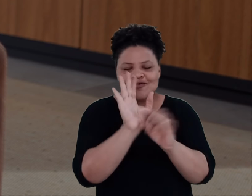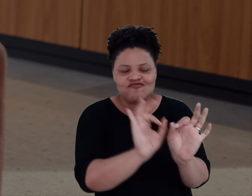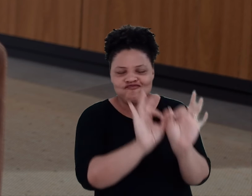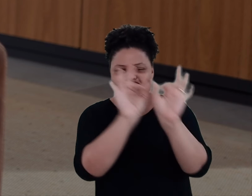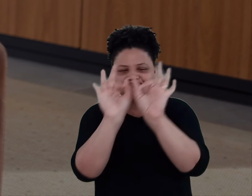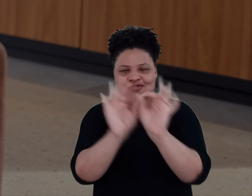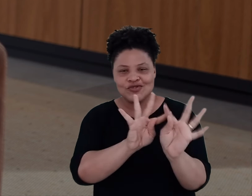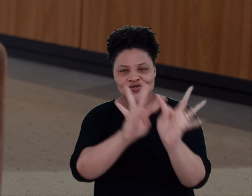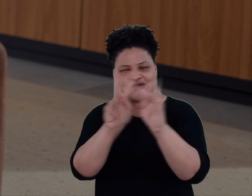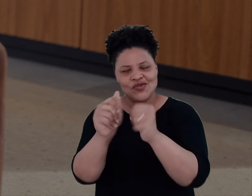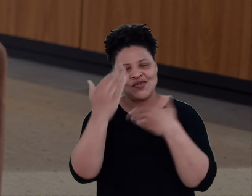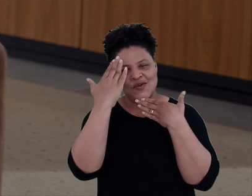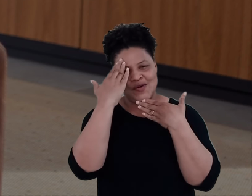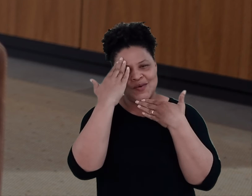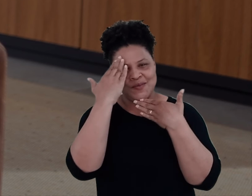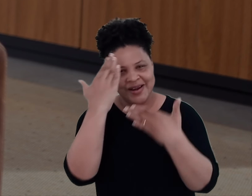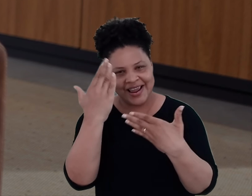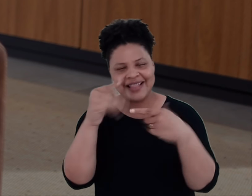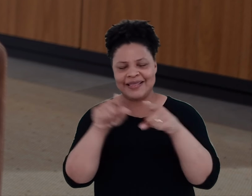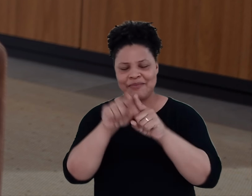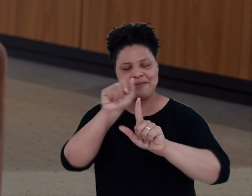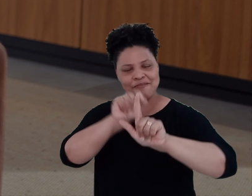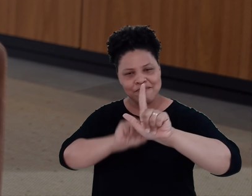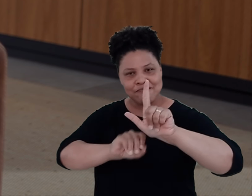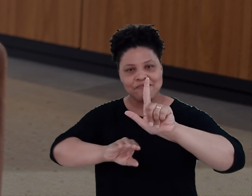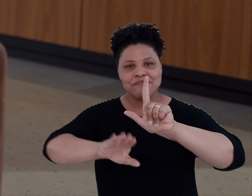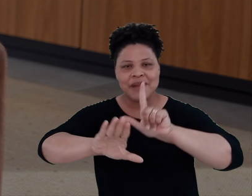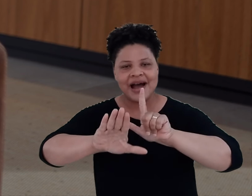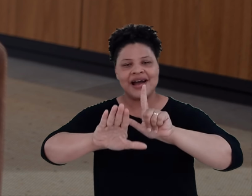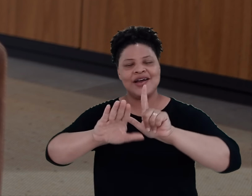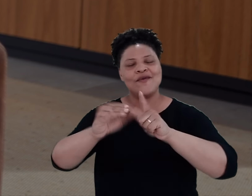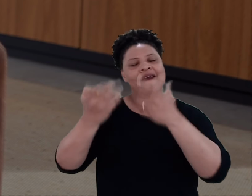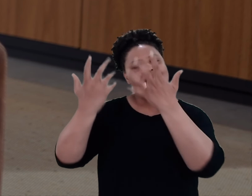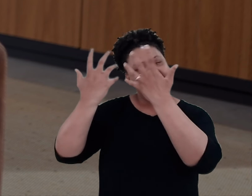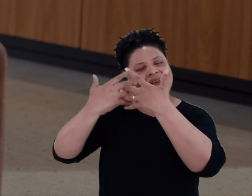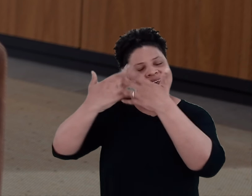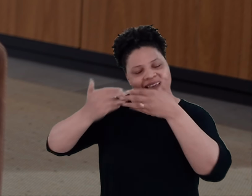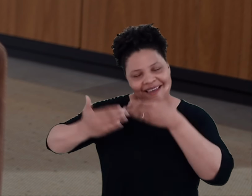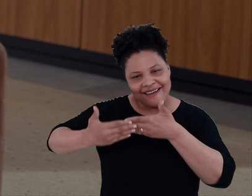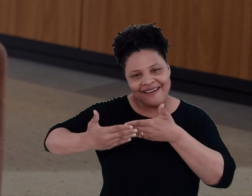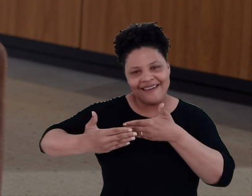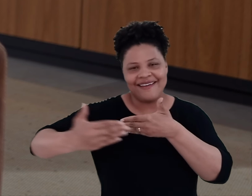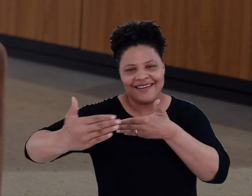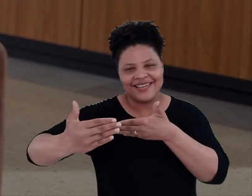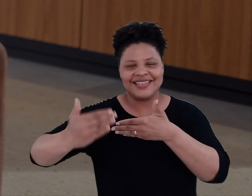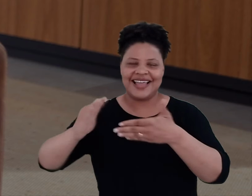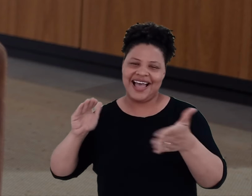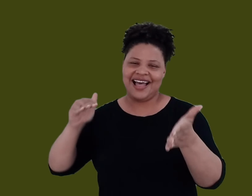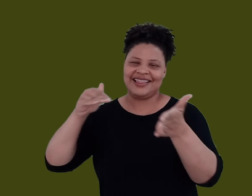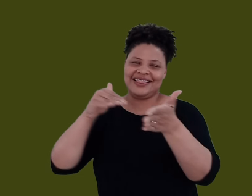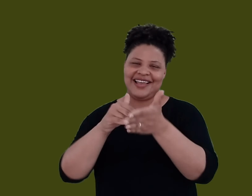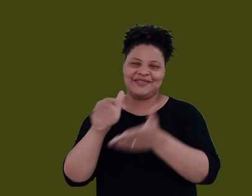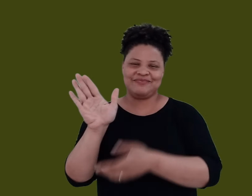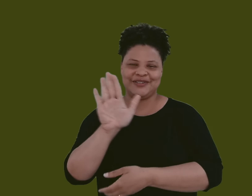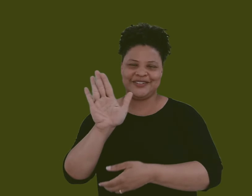a nossa produção para o curso Jornalismo Contra-Hegemônico, Reflexões para um Novo Presente. Até o próximo.